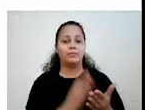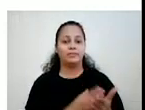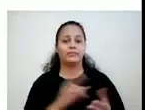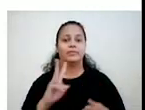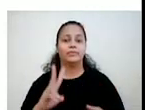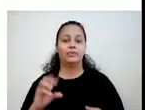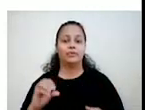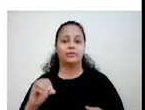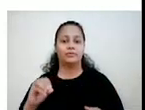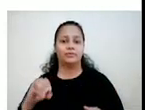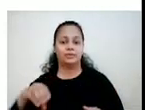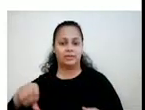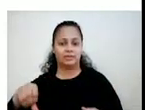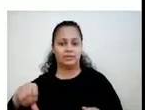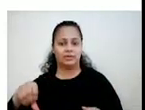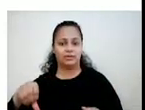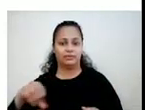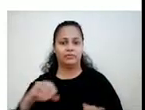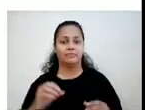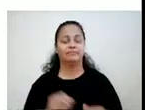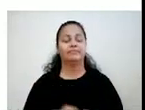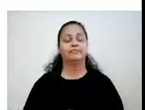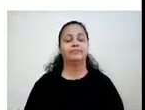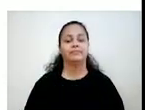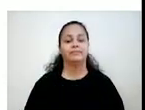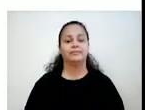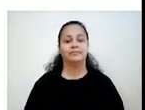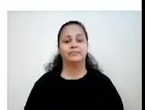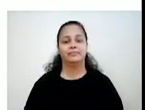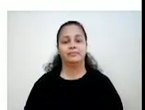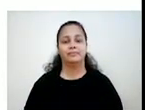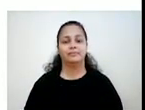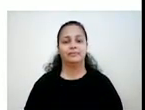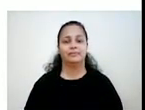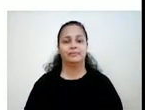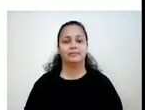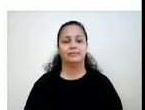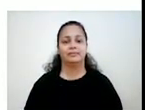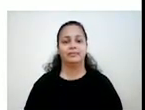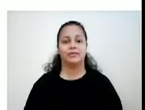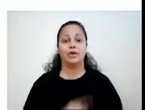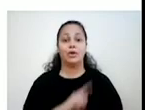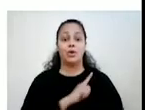página 209. Prontos? Bom,